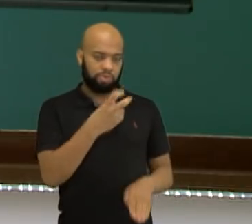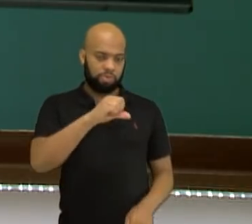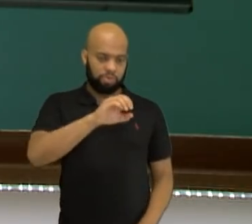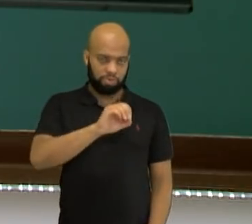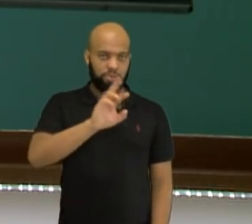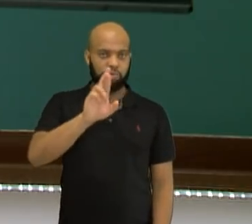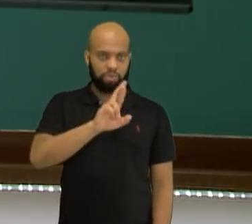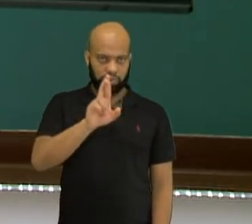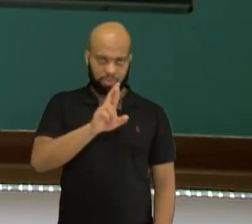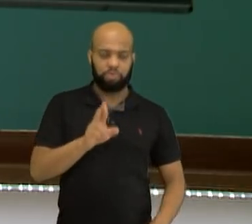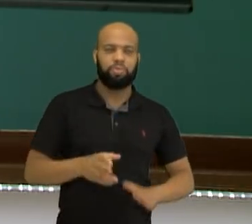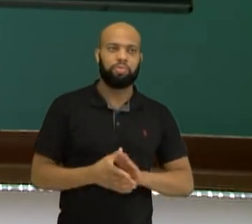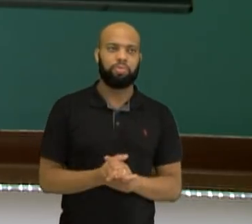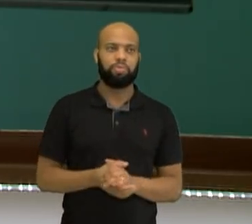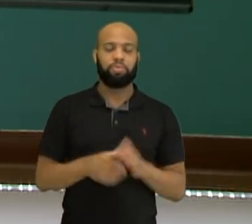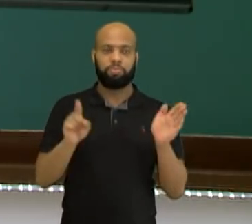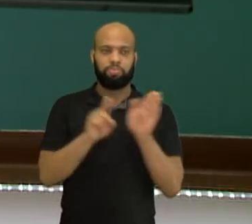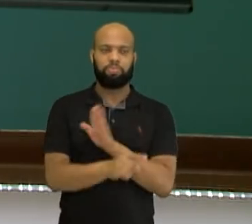conferir o próximo?